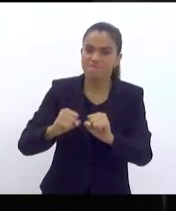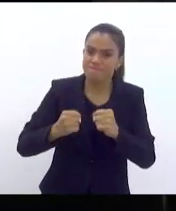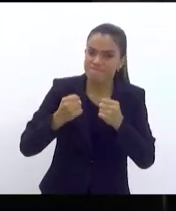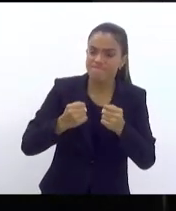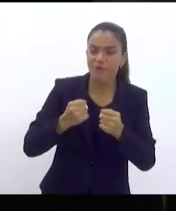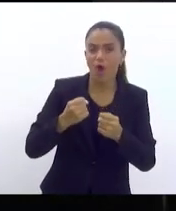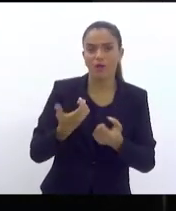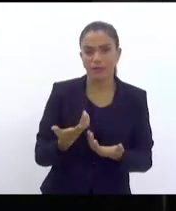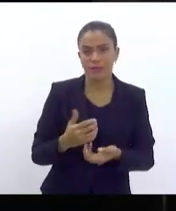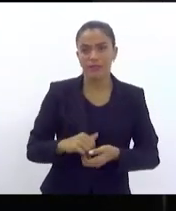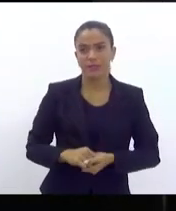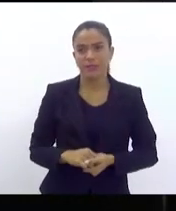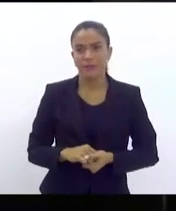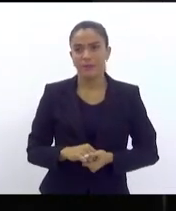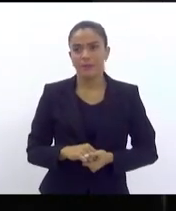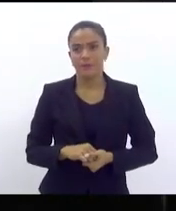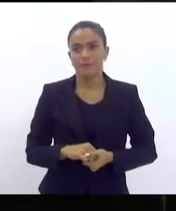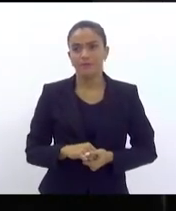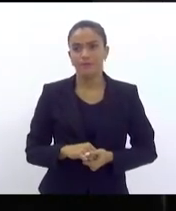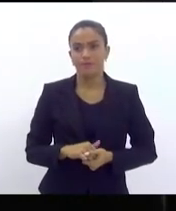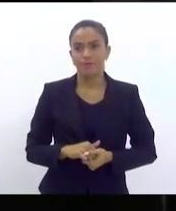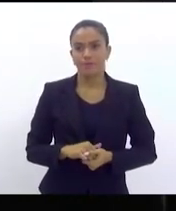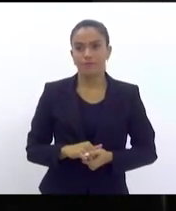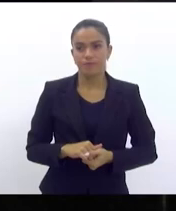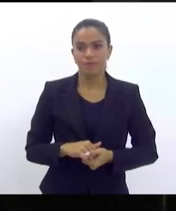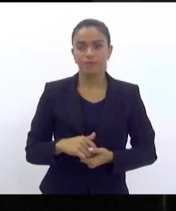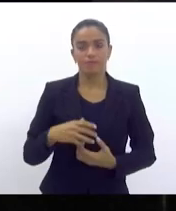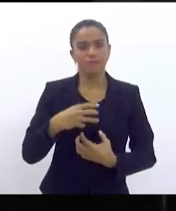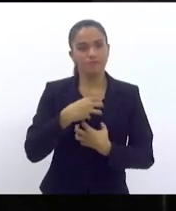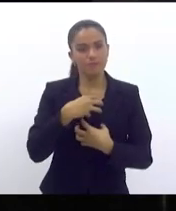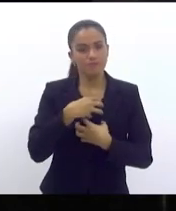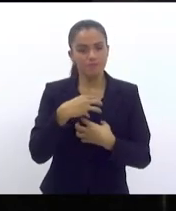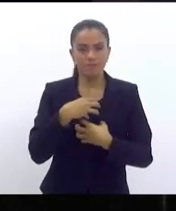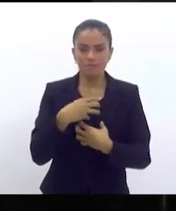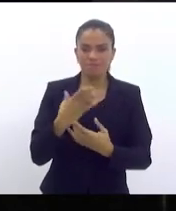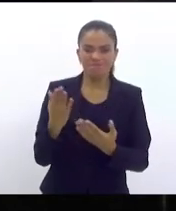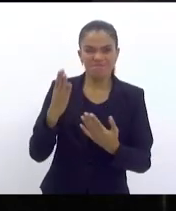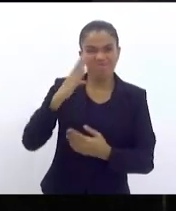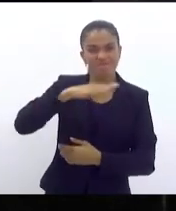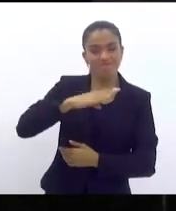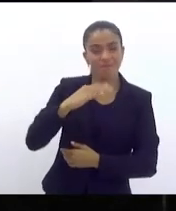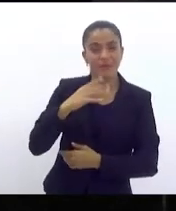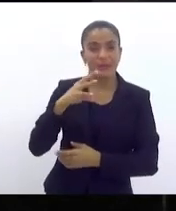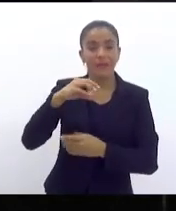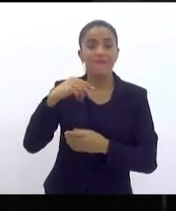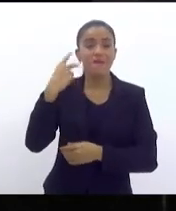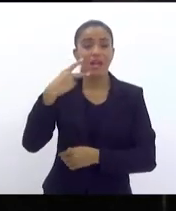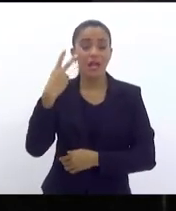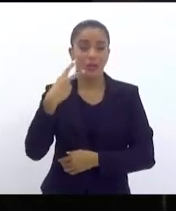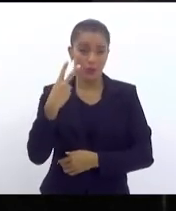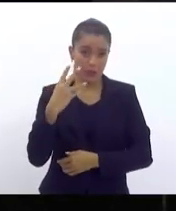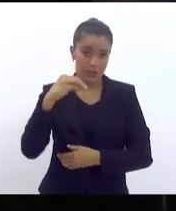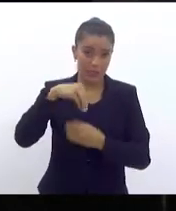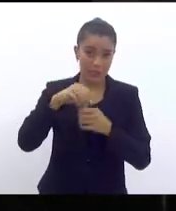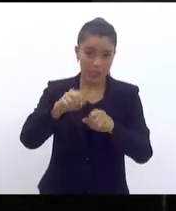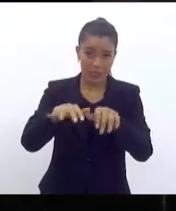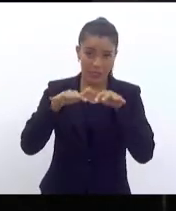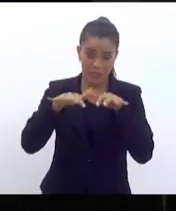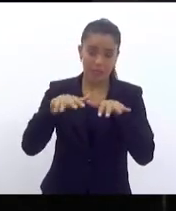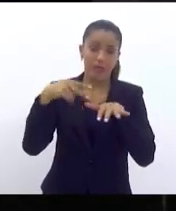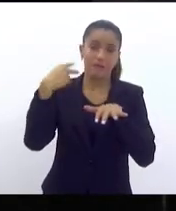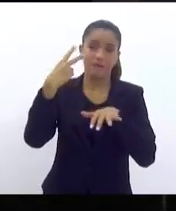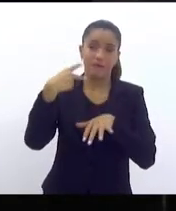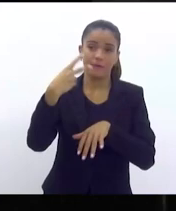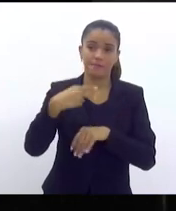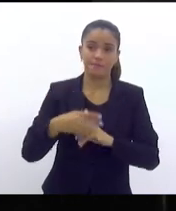então eu tive o desprazer de ouvir de uma colega vereadora da minha casa da minha casa Legislativa que a câmara de